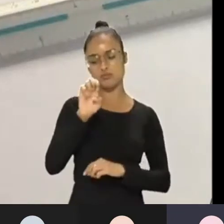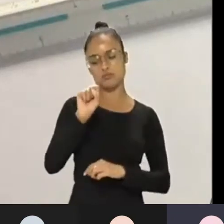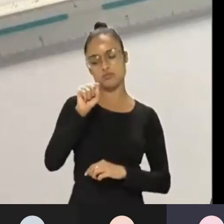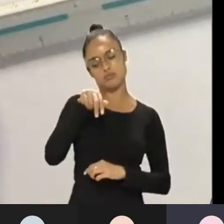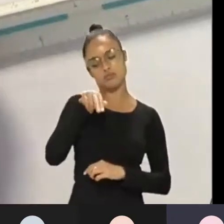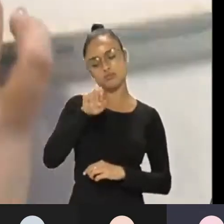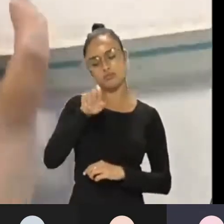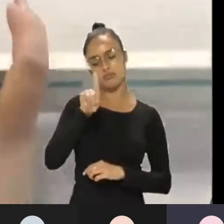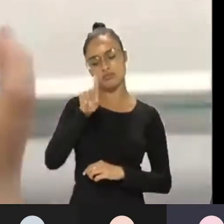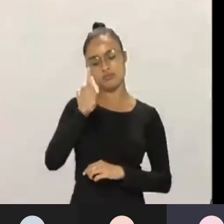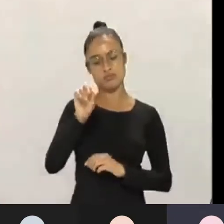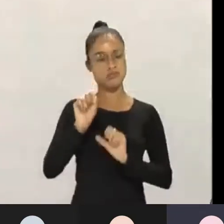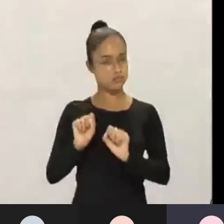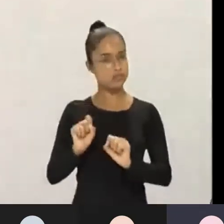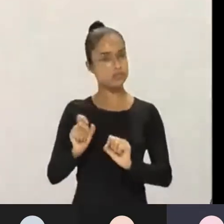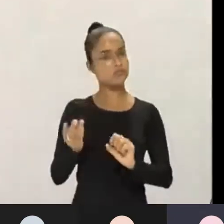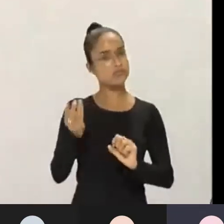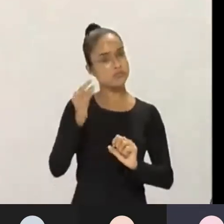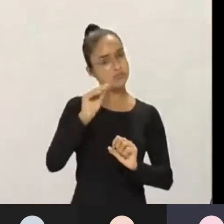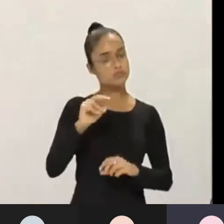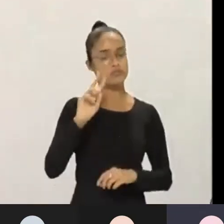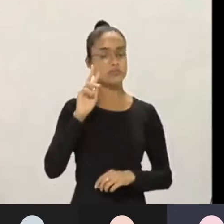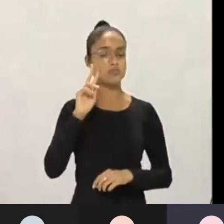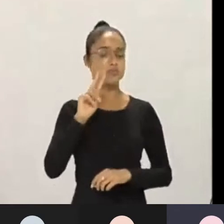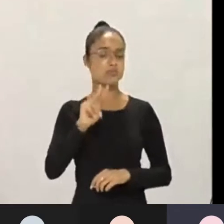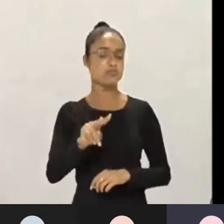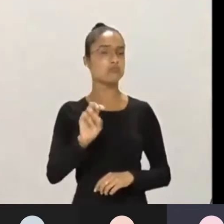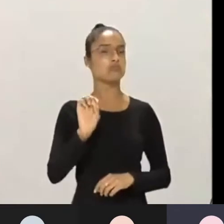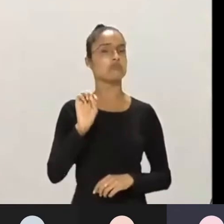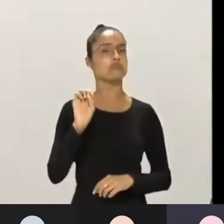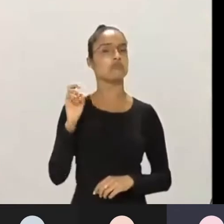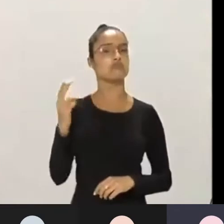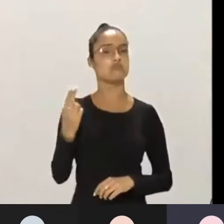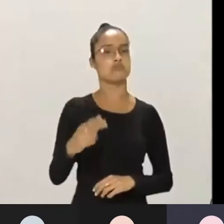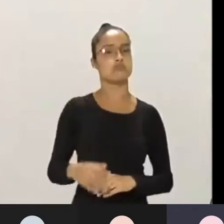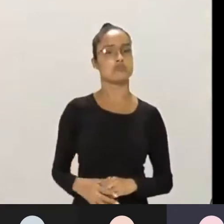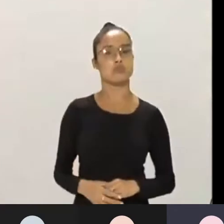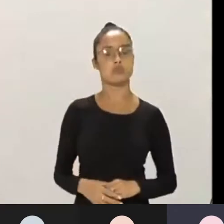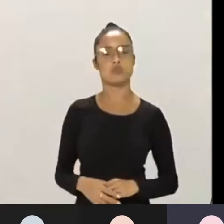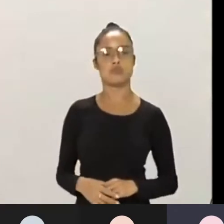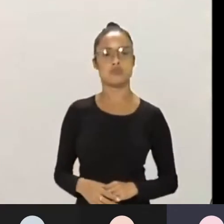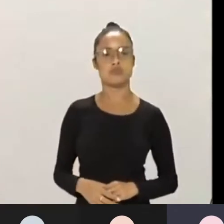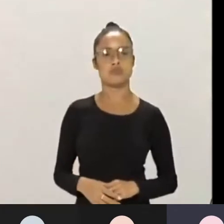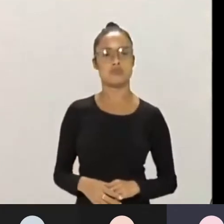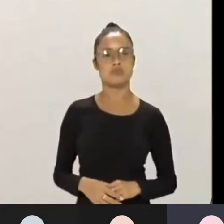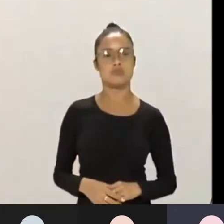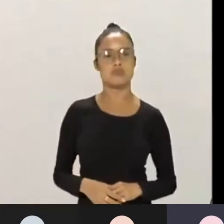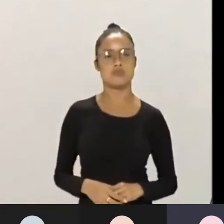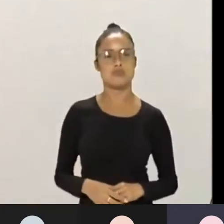Então, aqui eu projeto. Ou, então, ó, projeto aqui uma linha auxiliar.